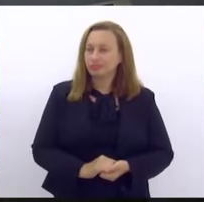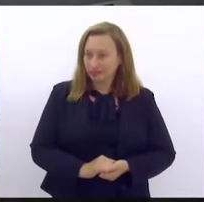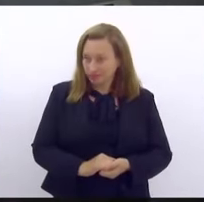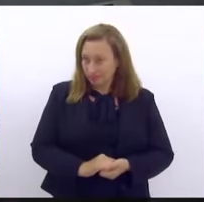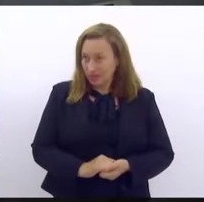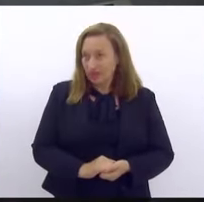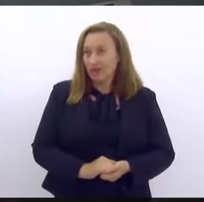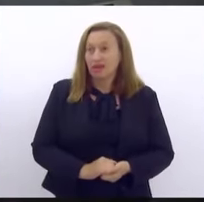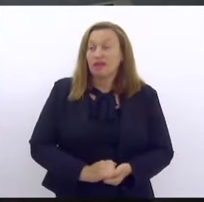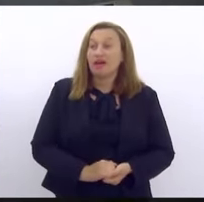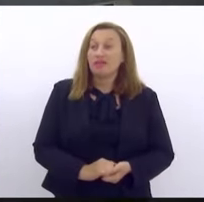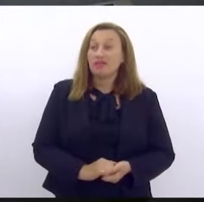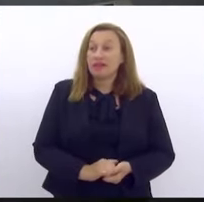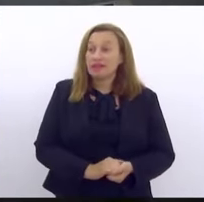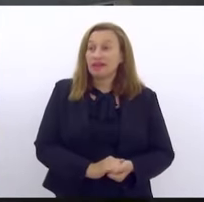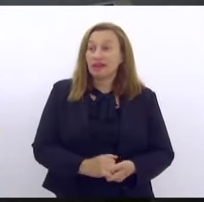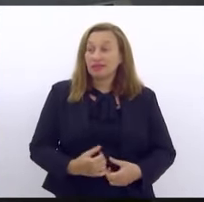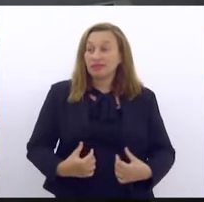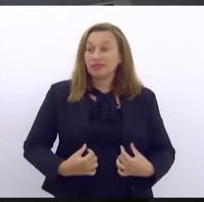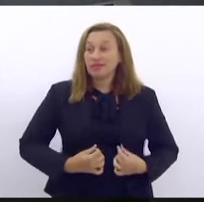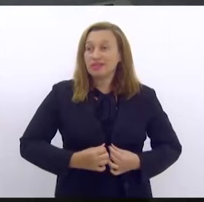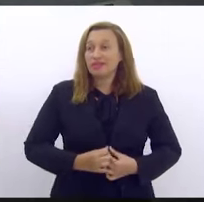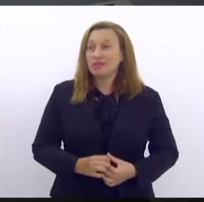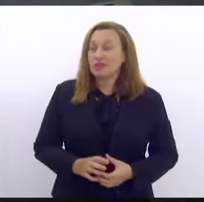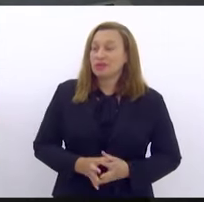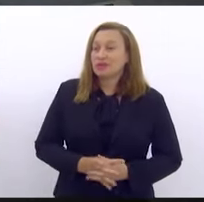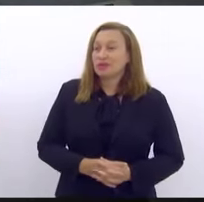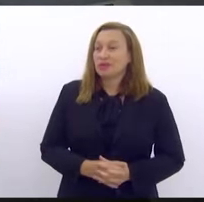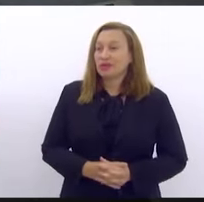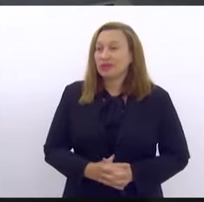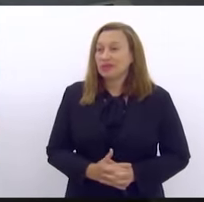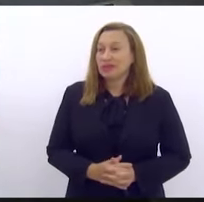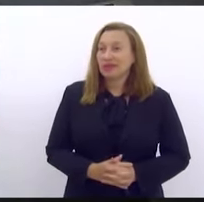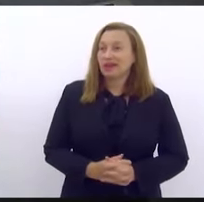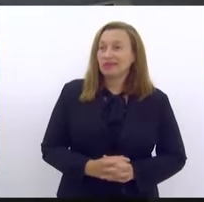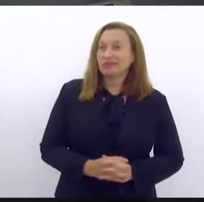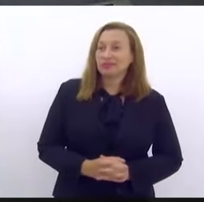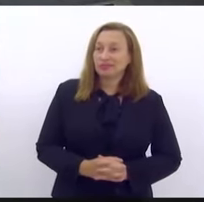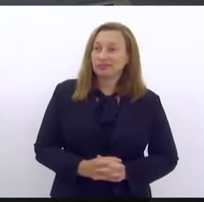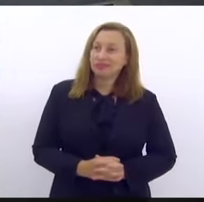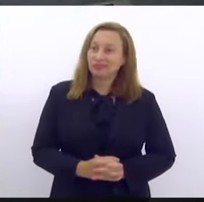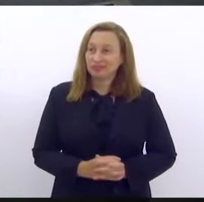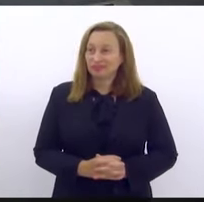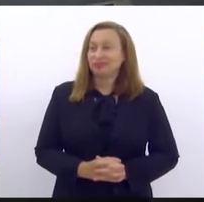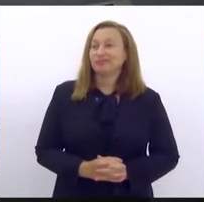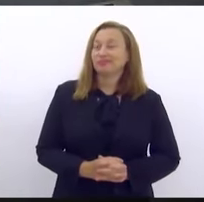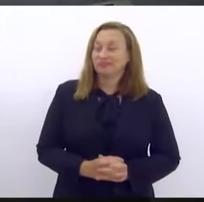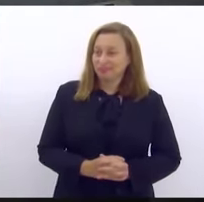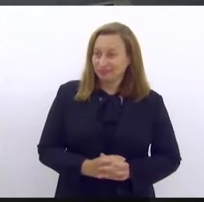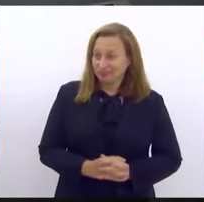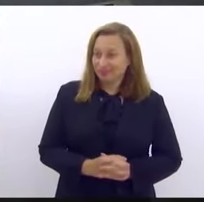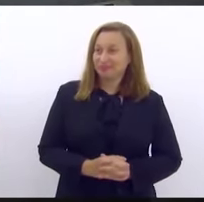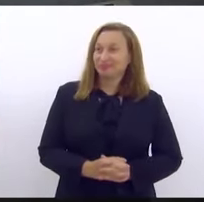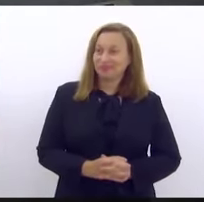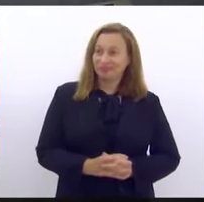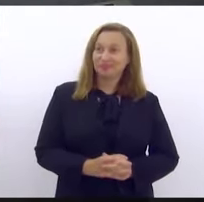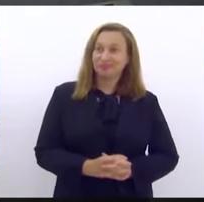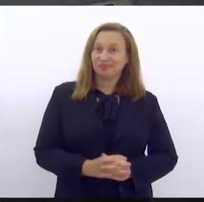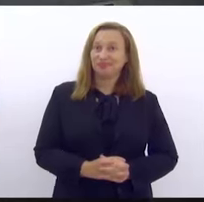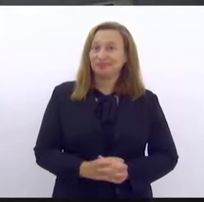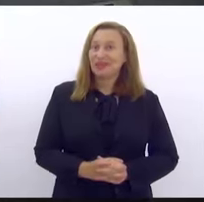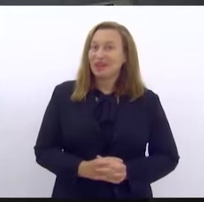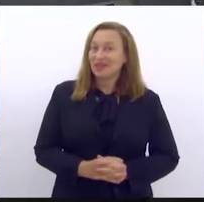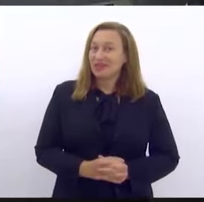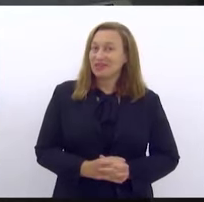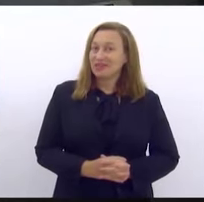Para aí, perdão. Fala. Ok, ok para mim. Pode ser? Pode ser. Então, pode.